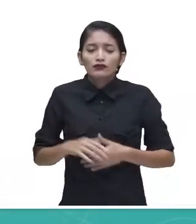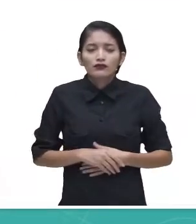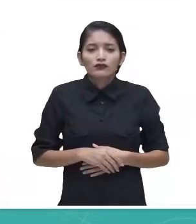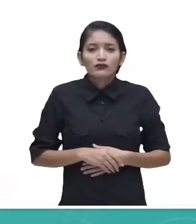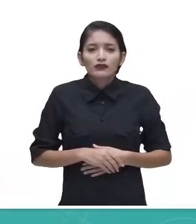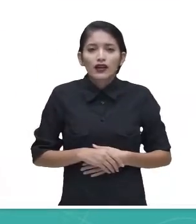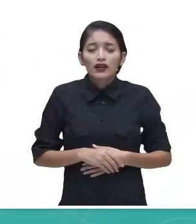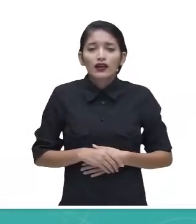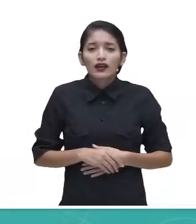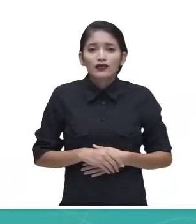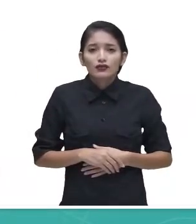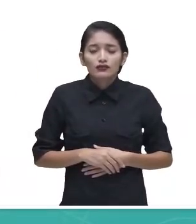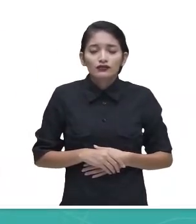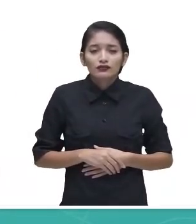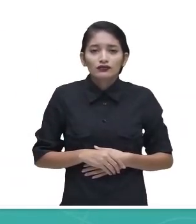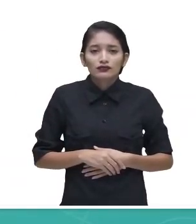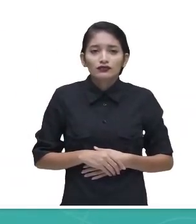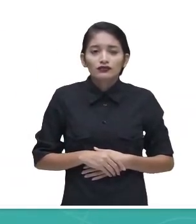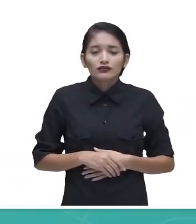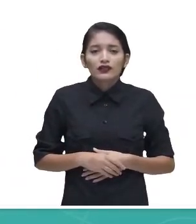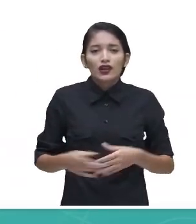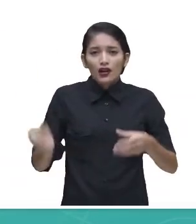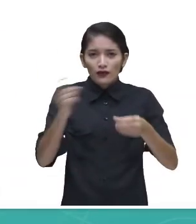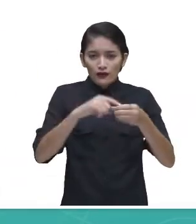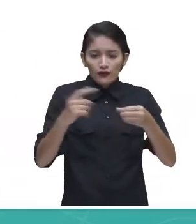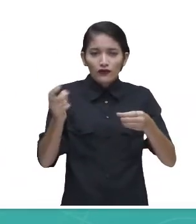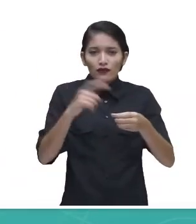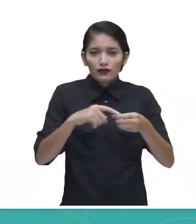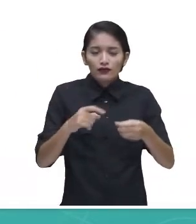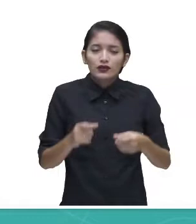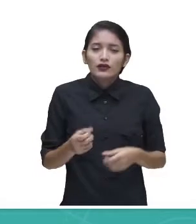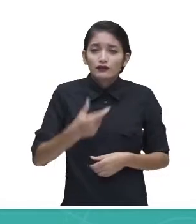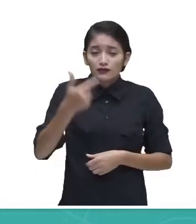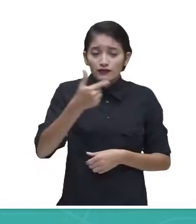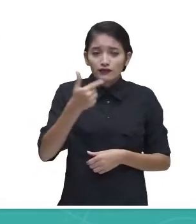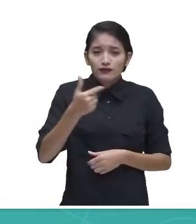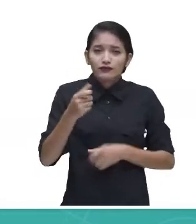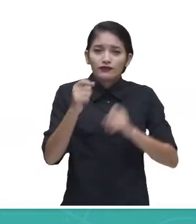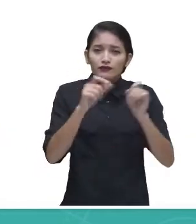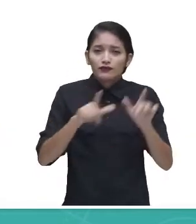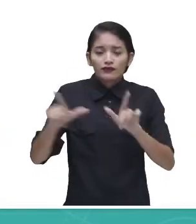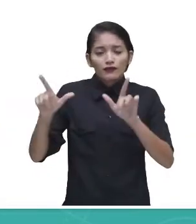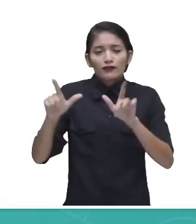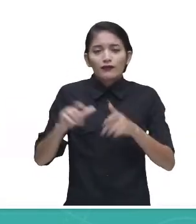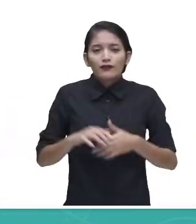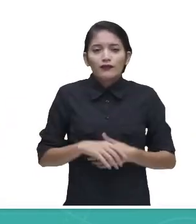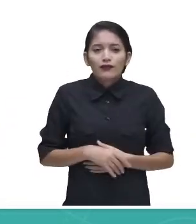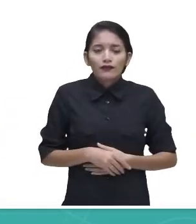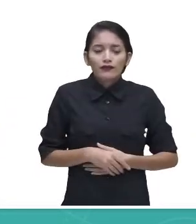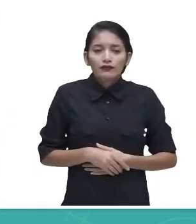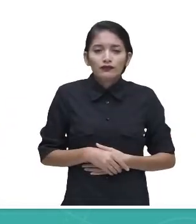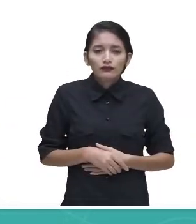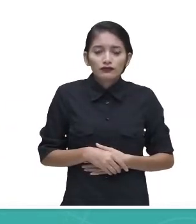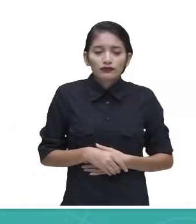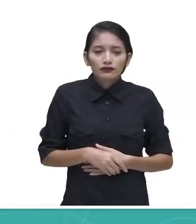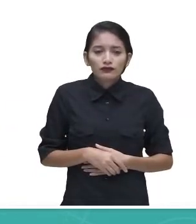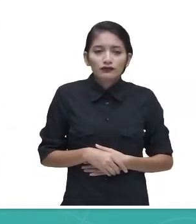corpo. Deixa a gente voltar aqui na nossa segunda cartela para vocês acompanharem a minha fala.